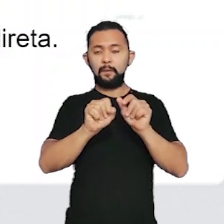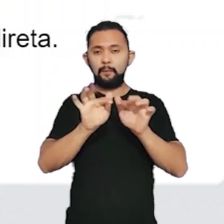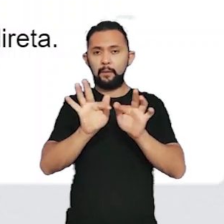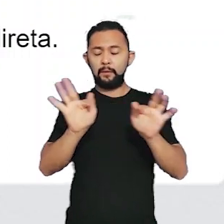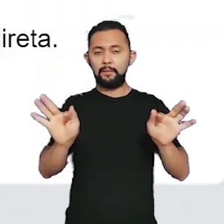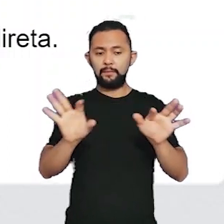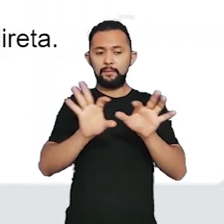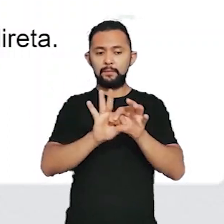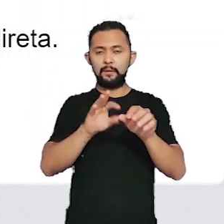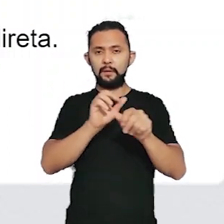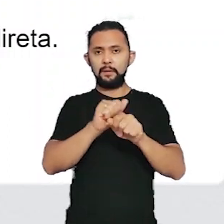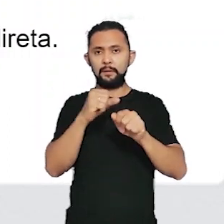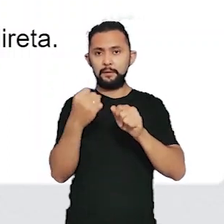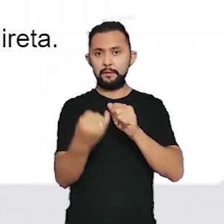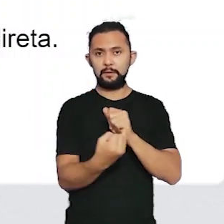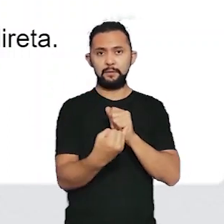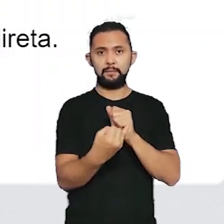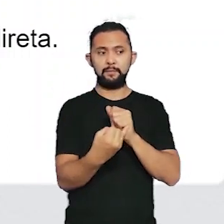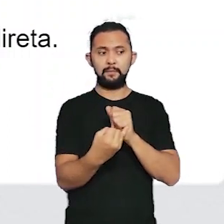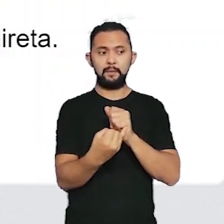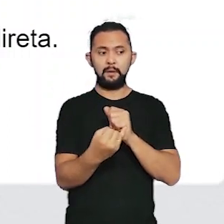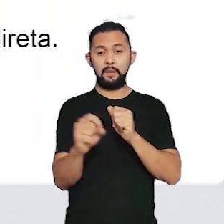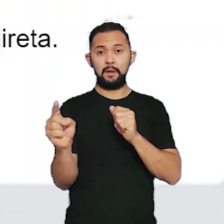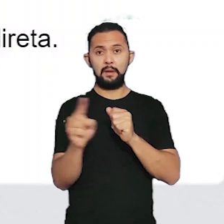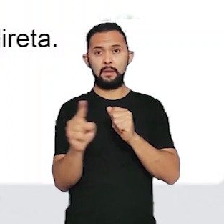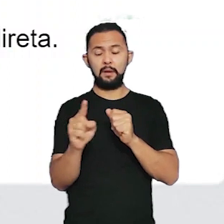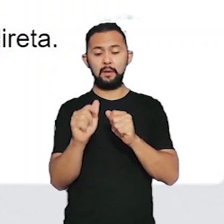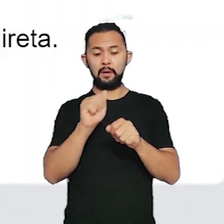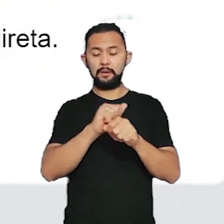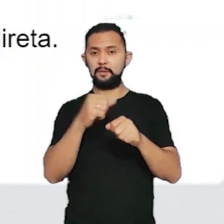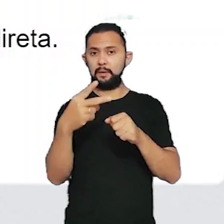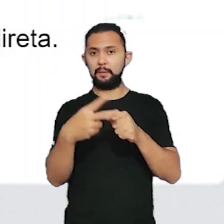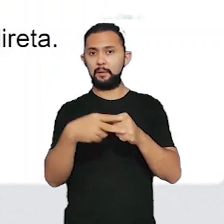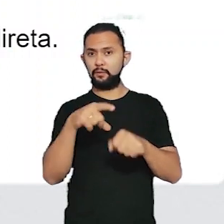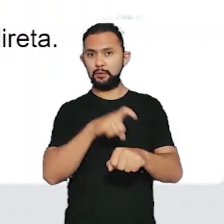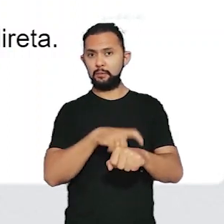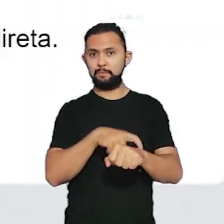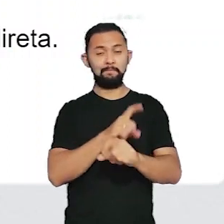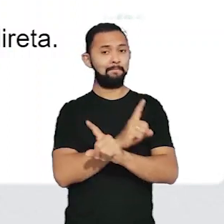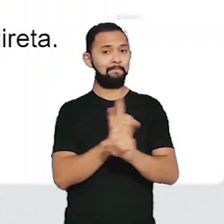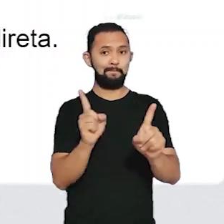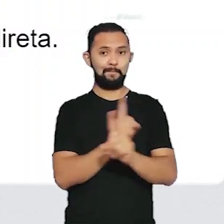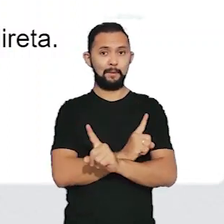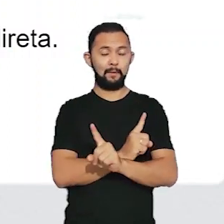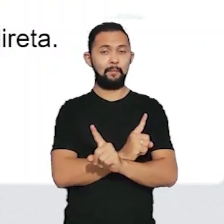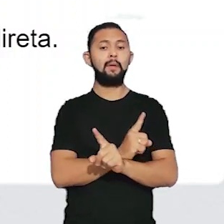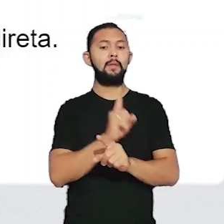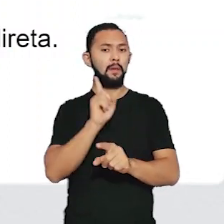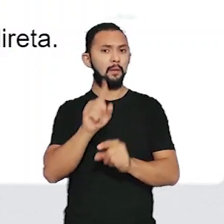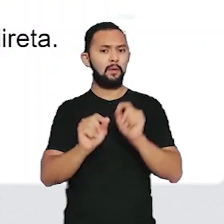oração adjetiva, tá? E não é uma oração adverbial temporal. Pelo contrário, aqui é uma